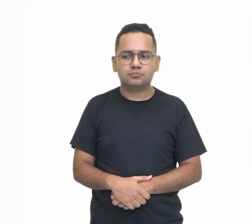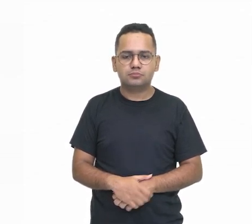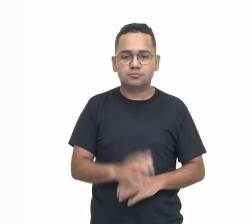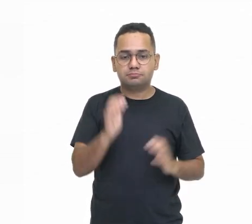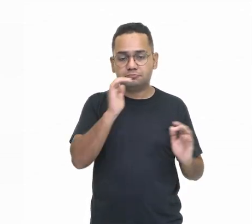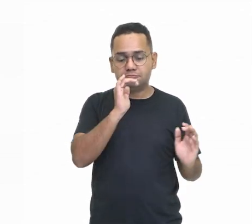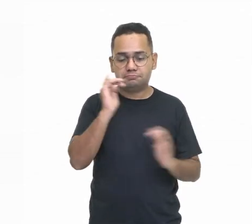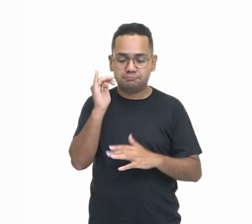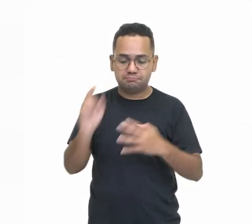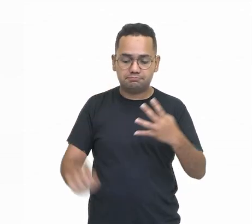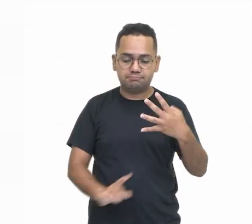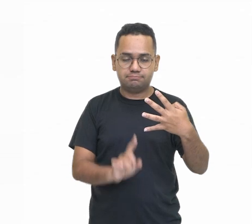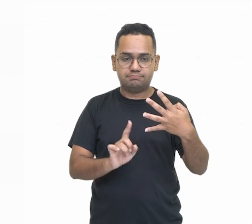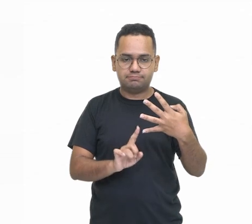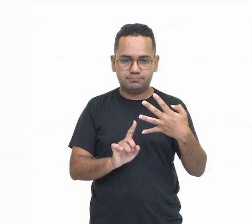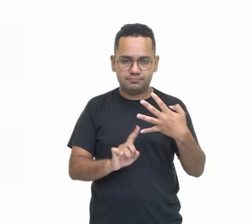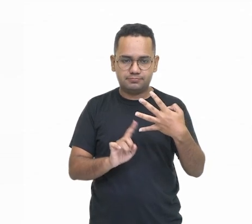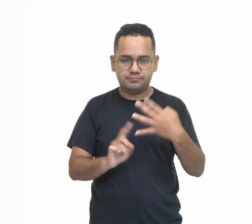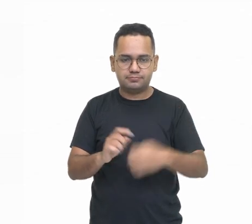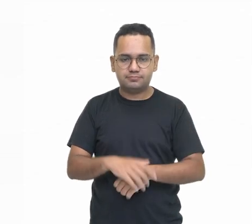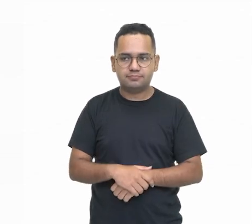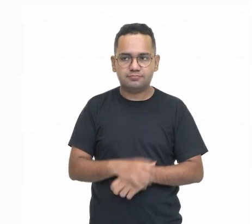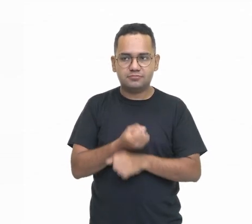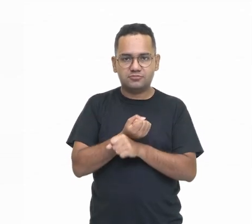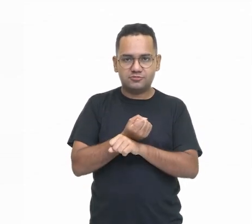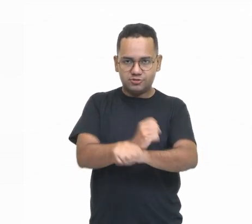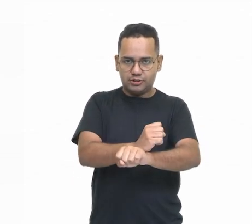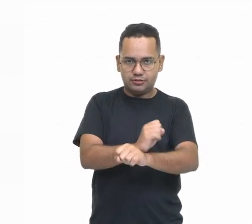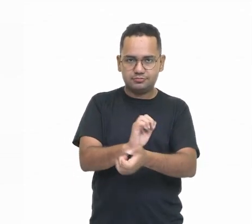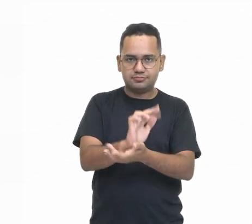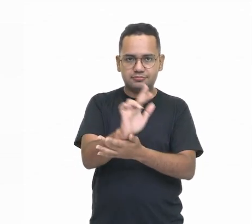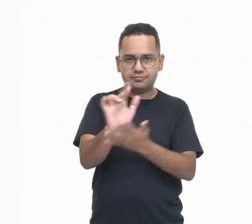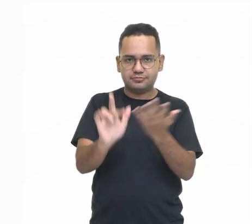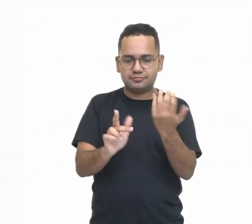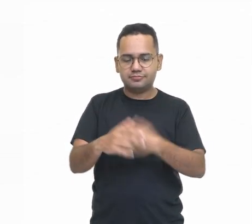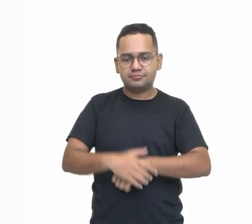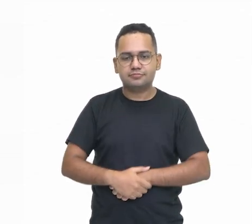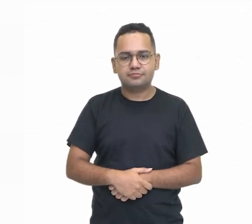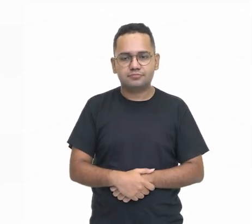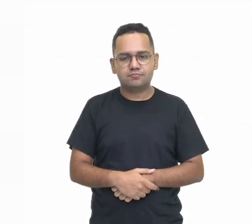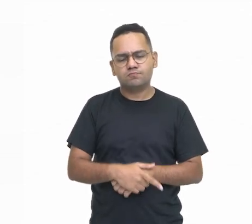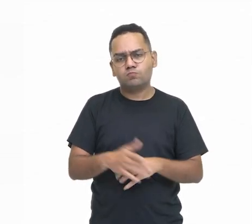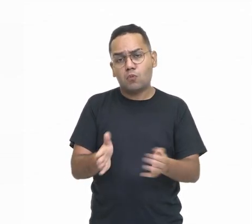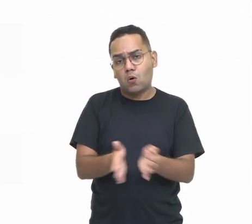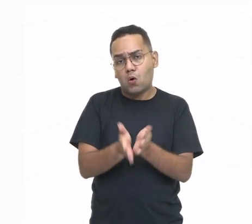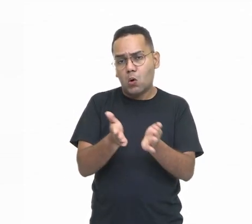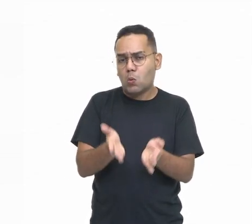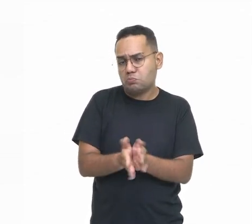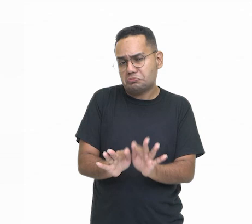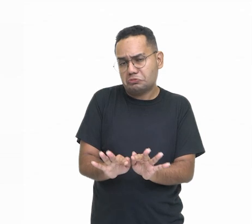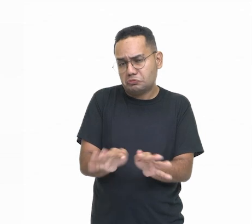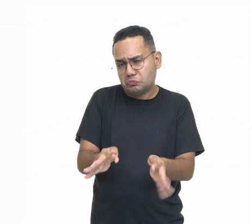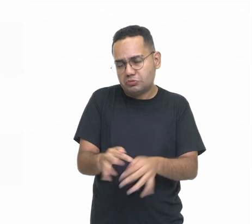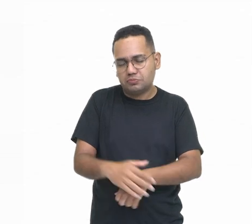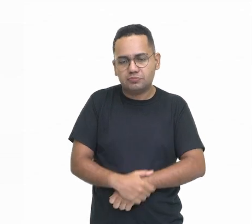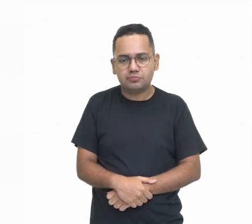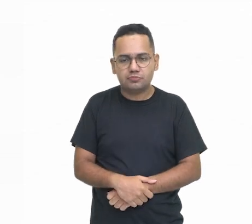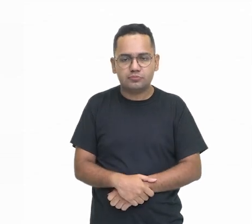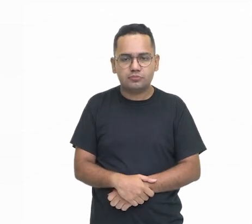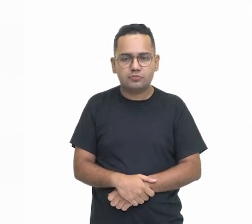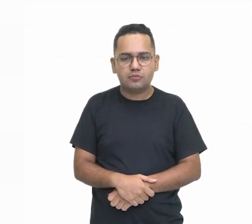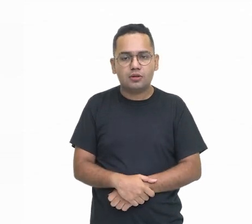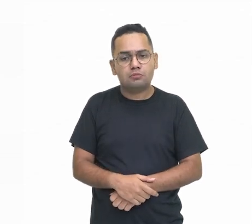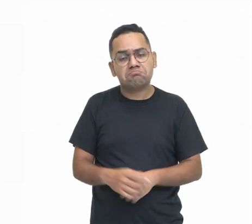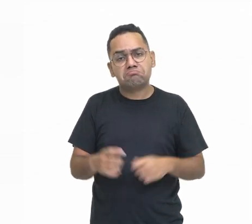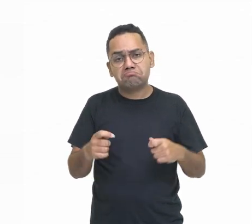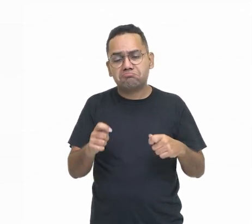base você vai ter, né, os escravos, né, que eram de classe mais baixa, obviamente, mas que geralmente eram